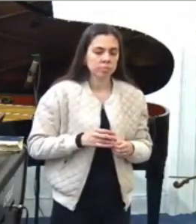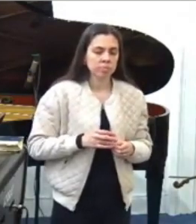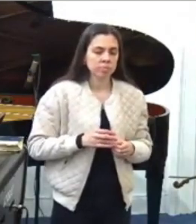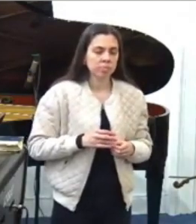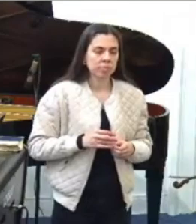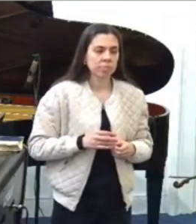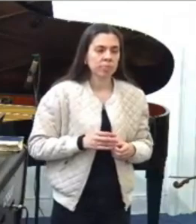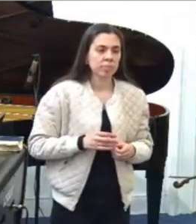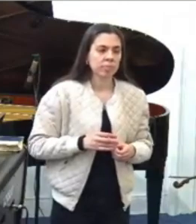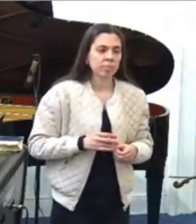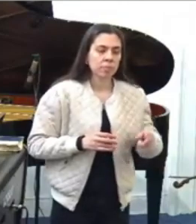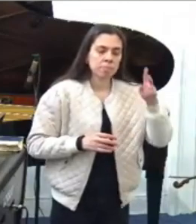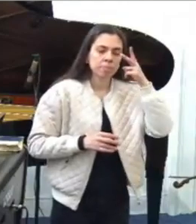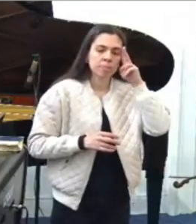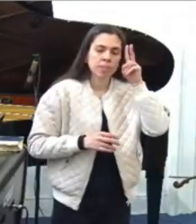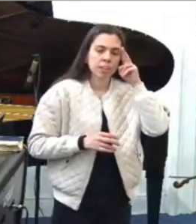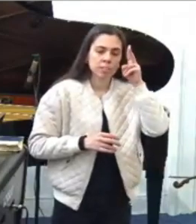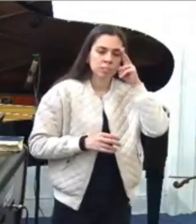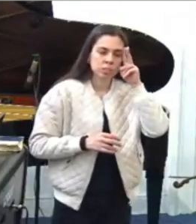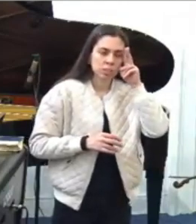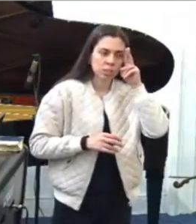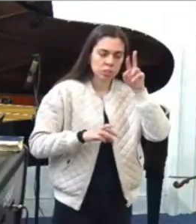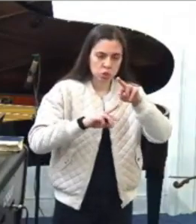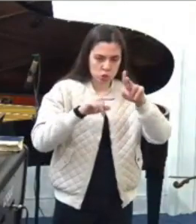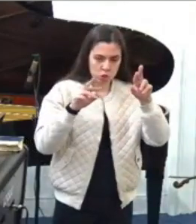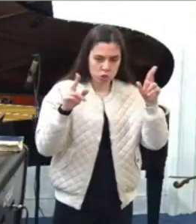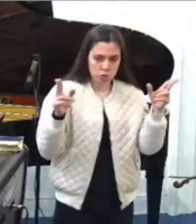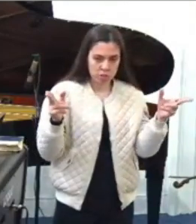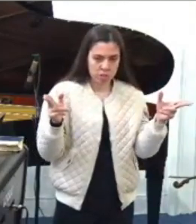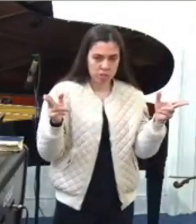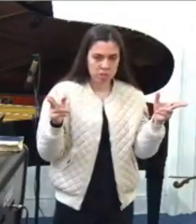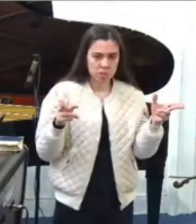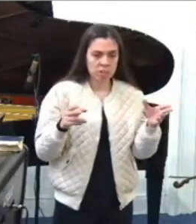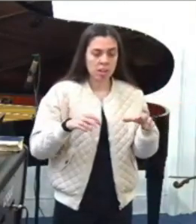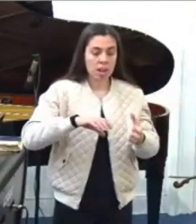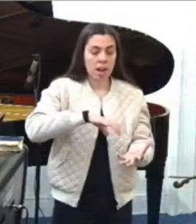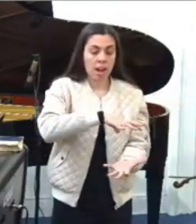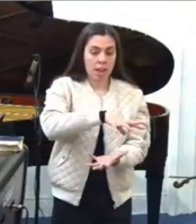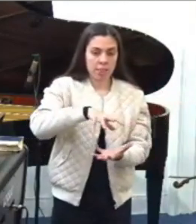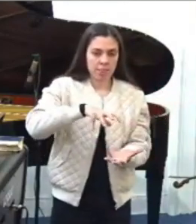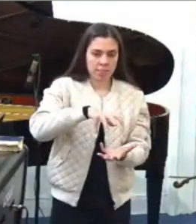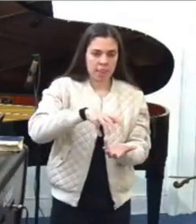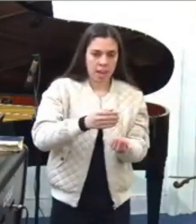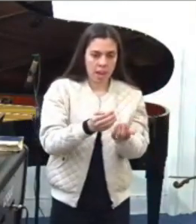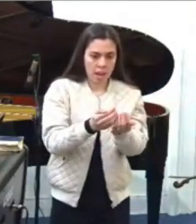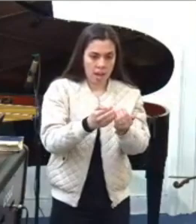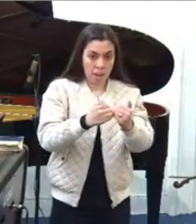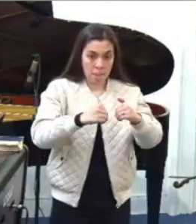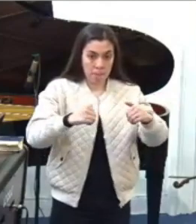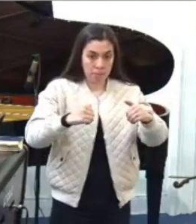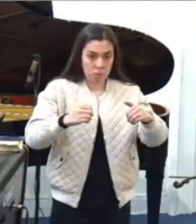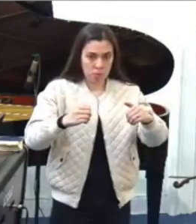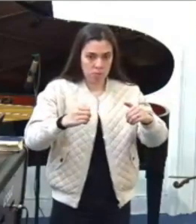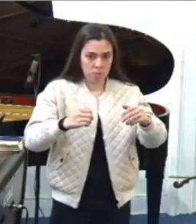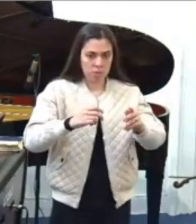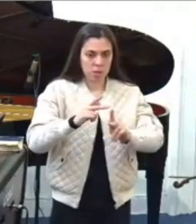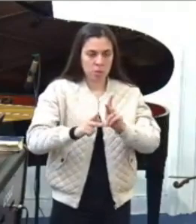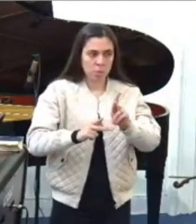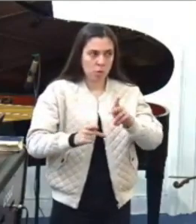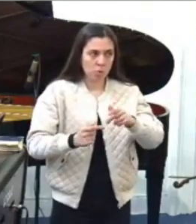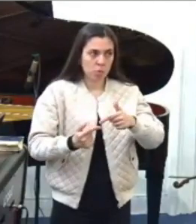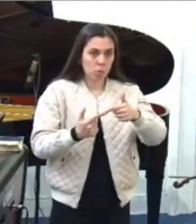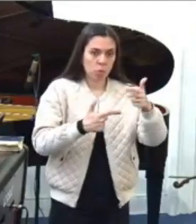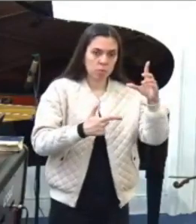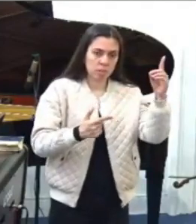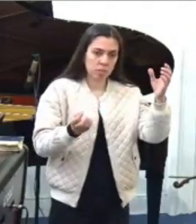se revoltaram contra o Senhor. O Senhor protege e preserva o seu povo. Do que o Senhor protege e